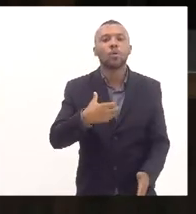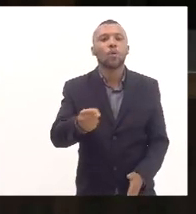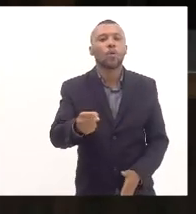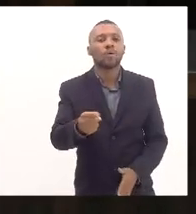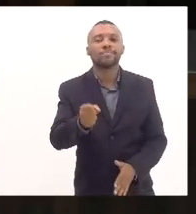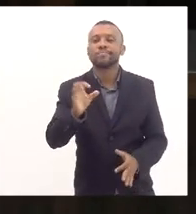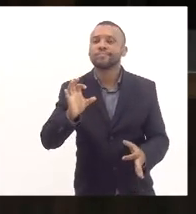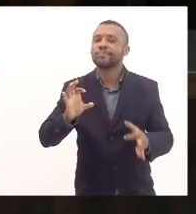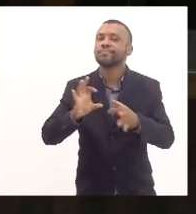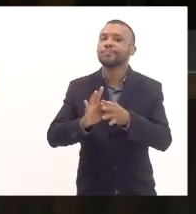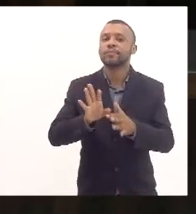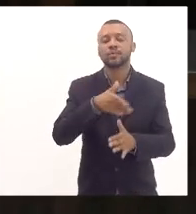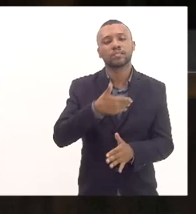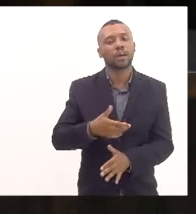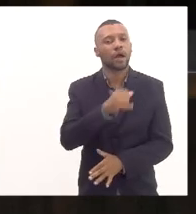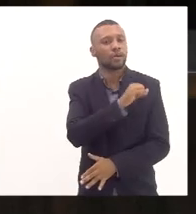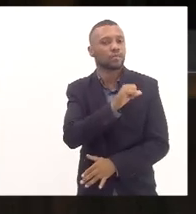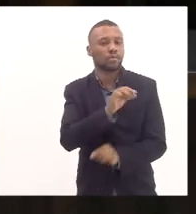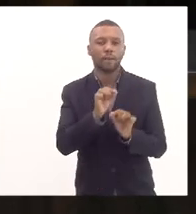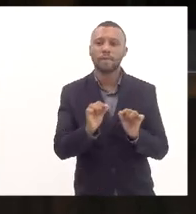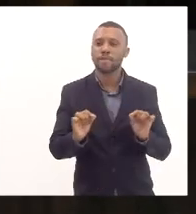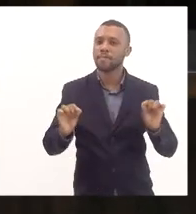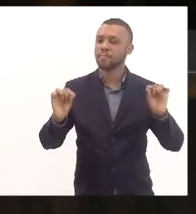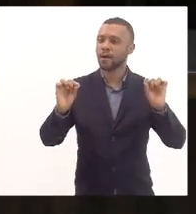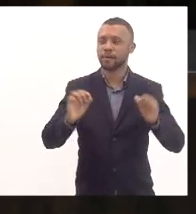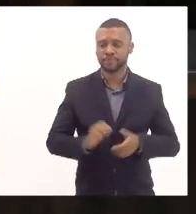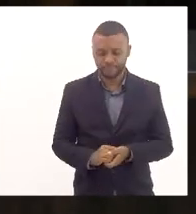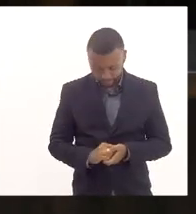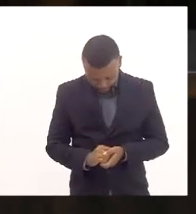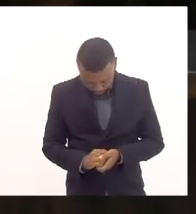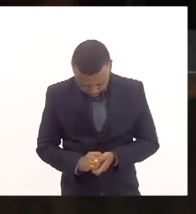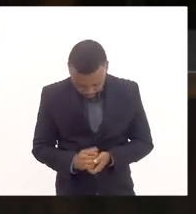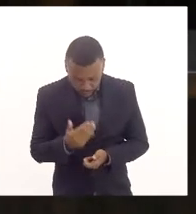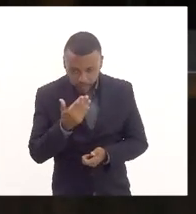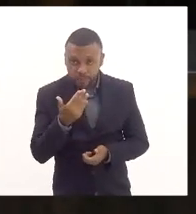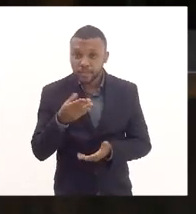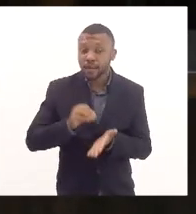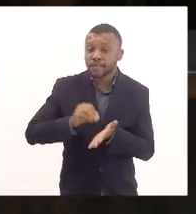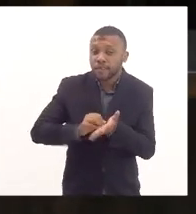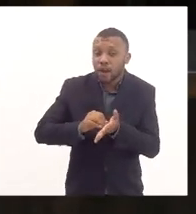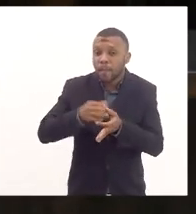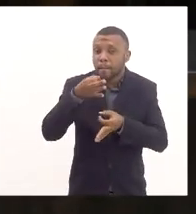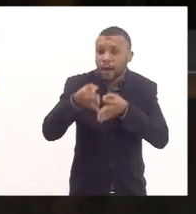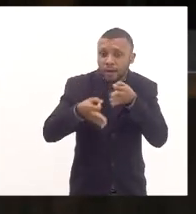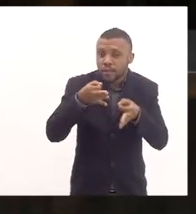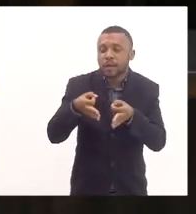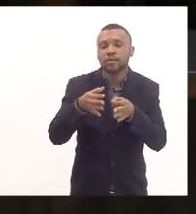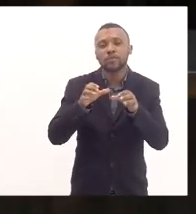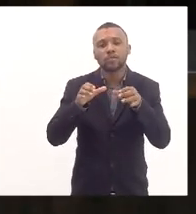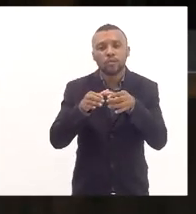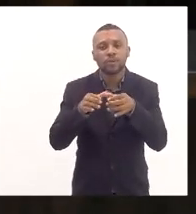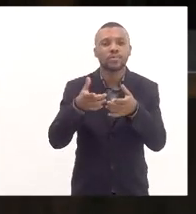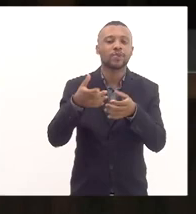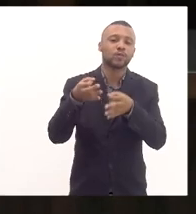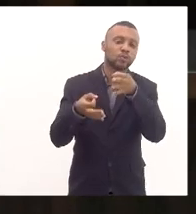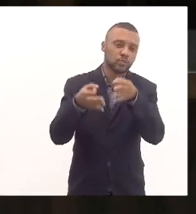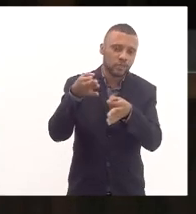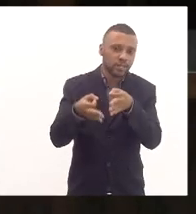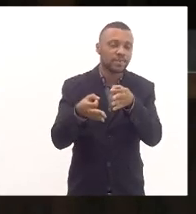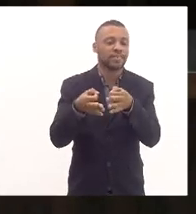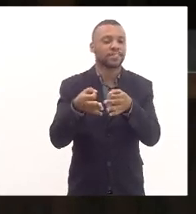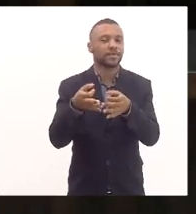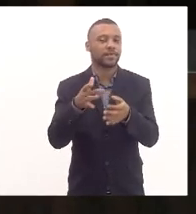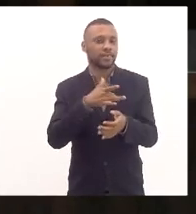a ser implementado pelo Estado do Rio de Janeiro e dá outras providências perdendo de pareceres das comissões condição Justiça de saúde de educação